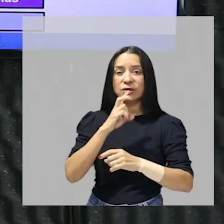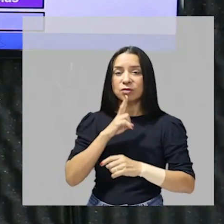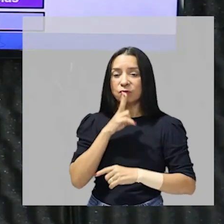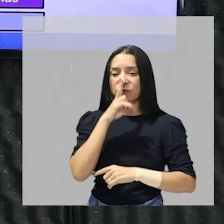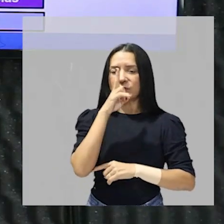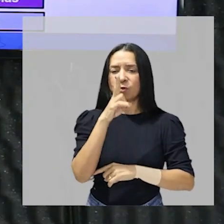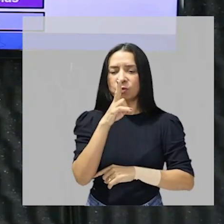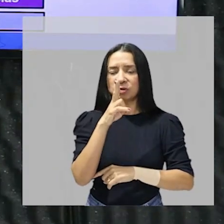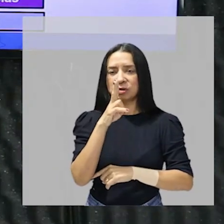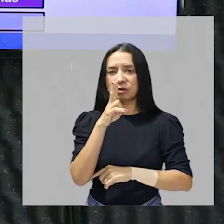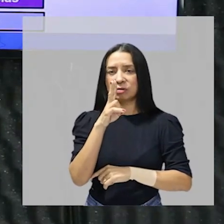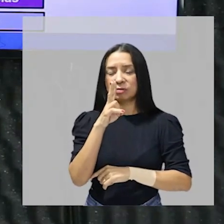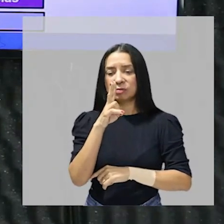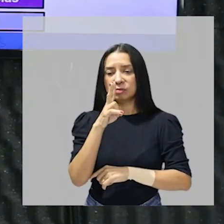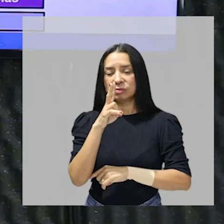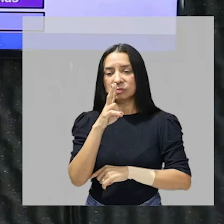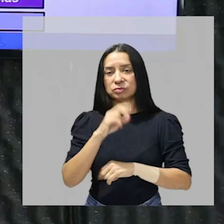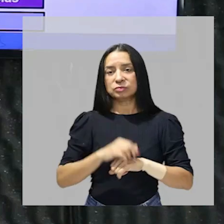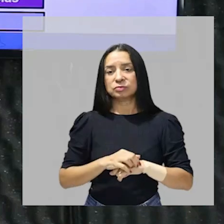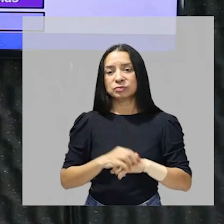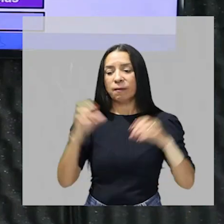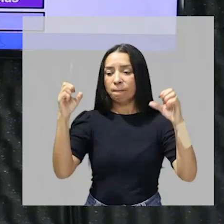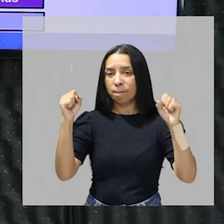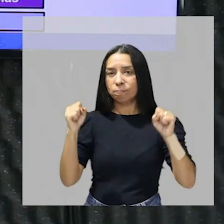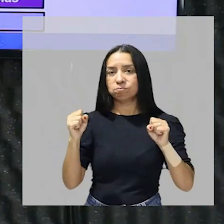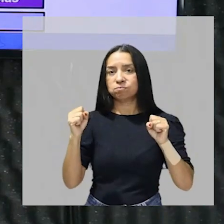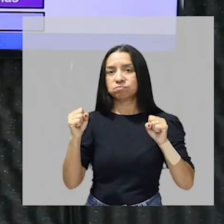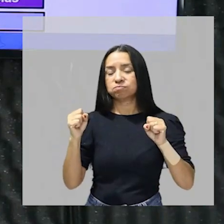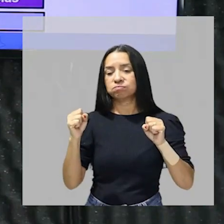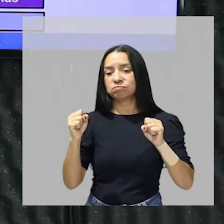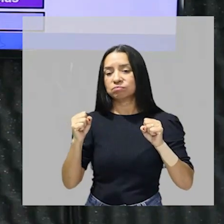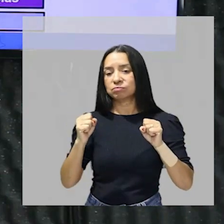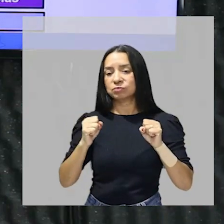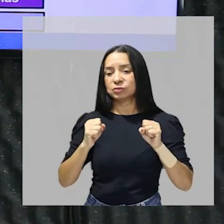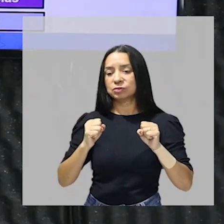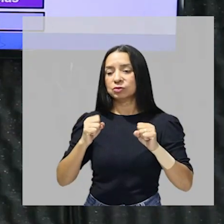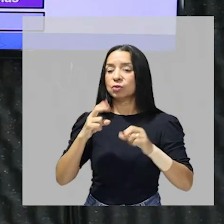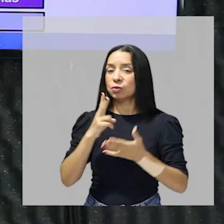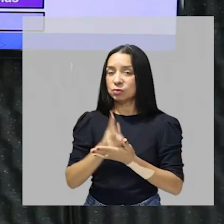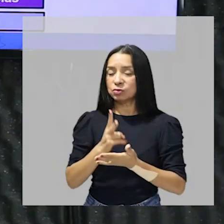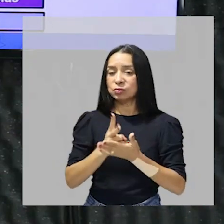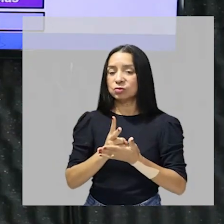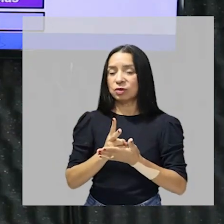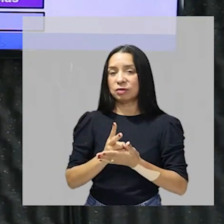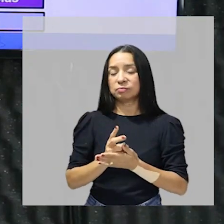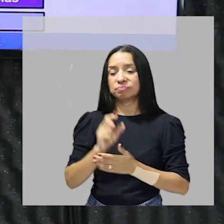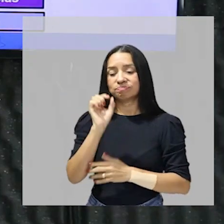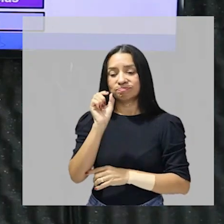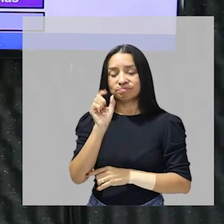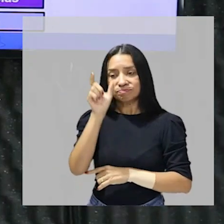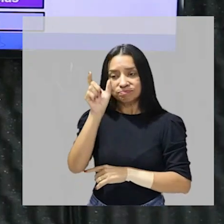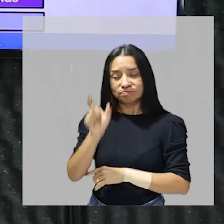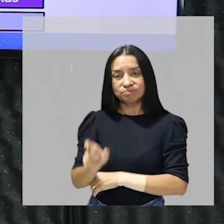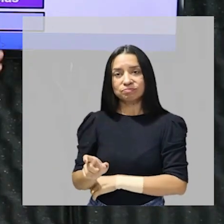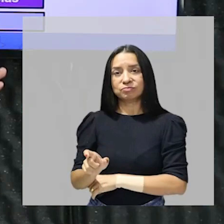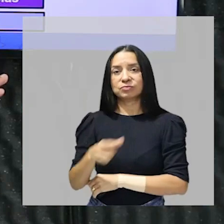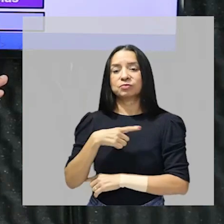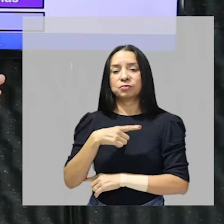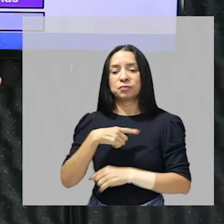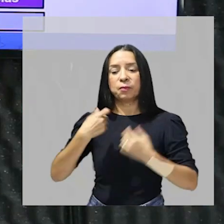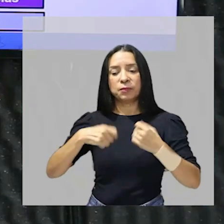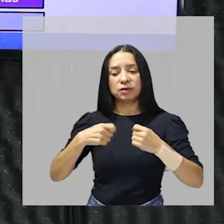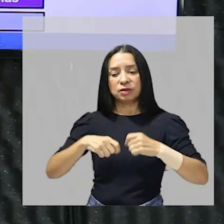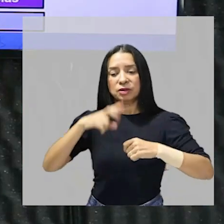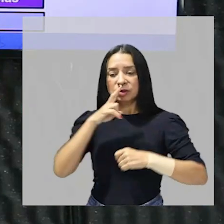força extrema para tentar manter-se ali naquela posição. Então, exige muita